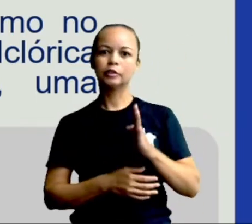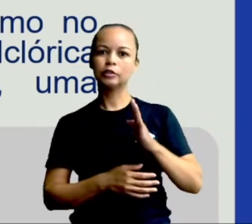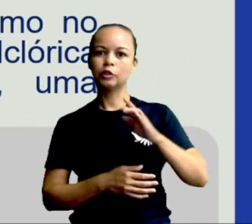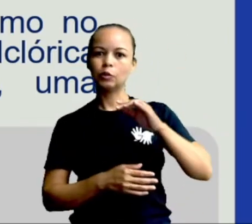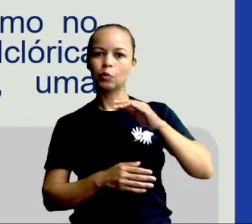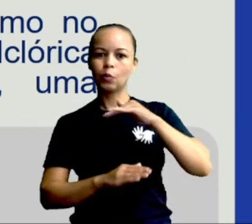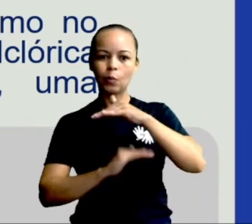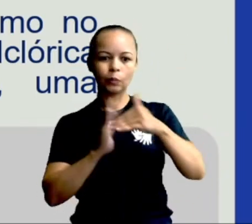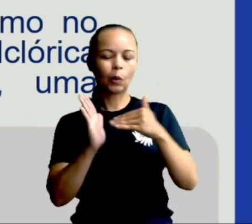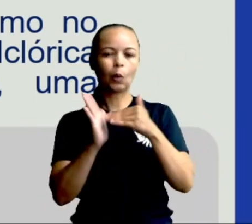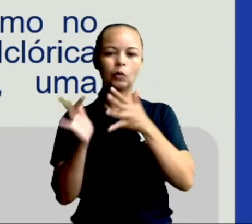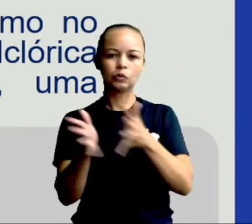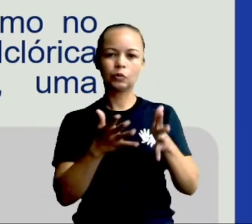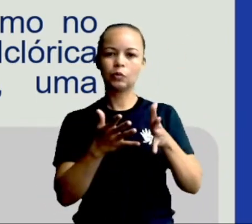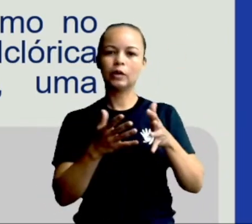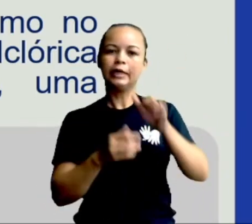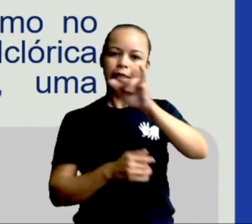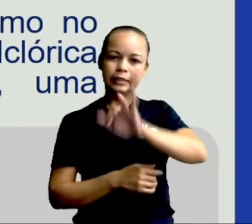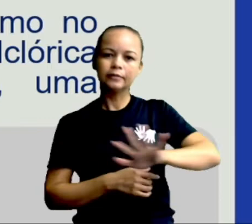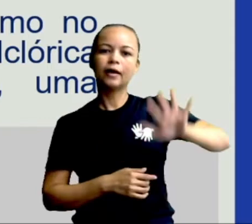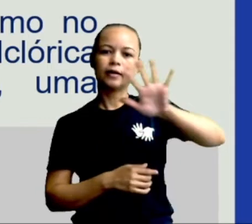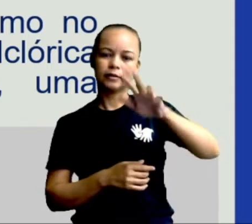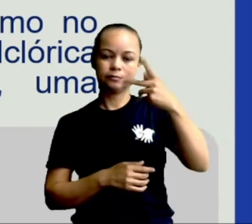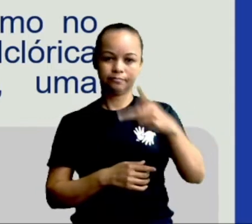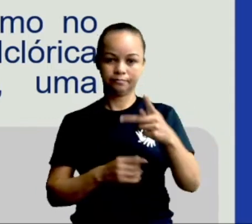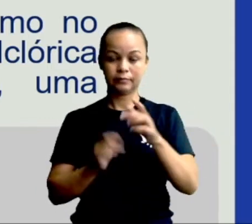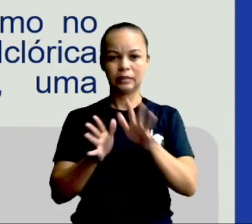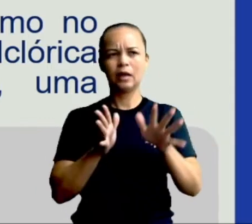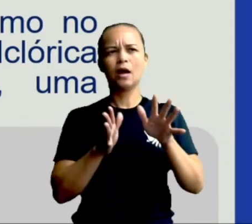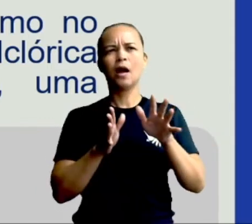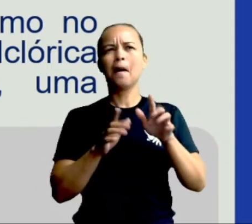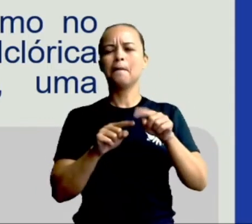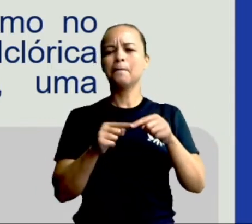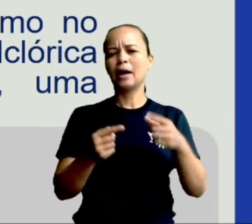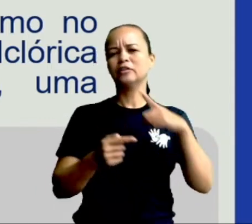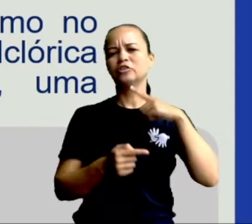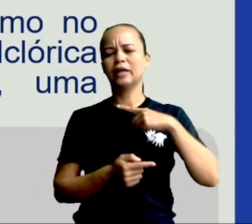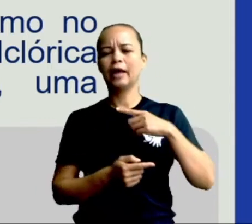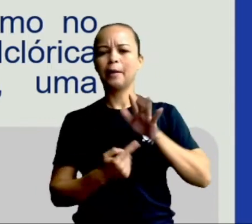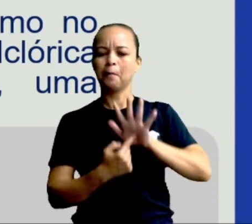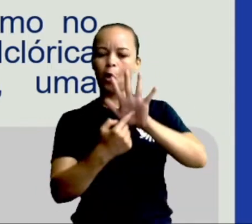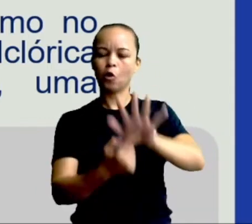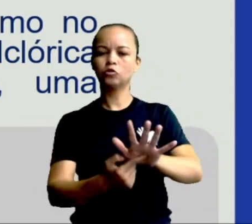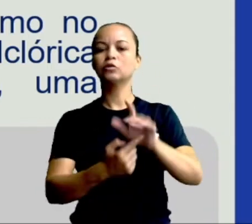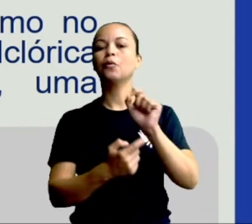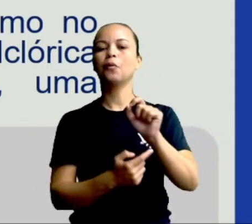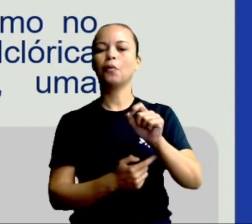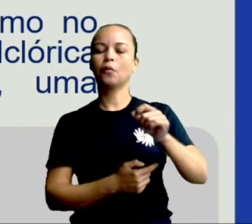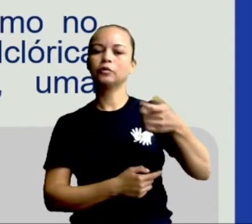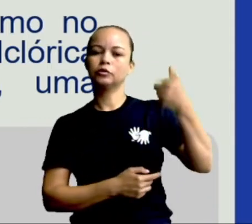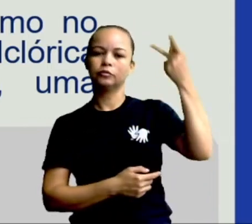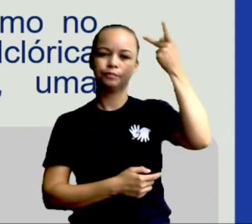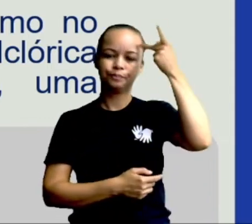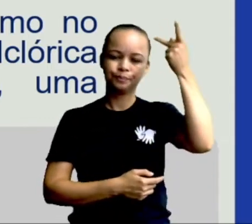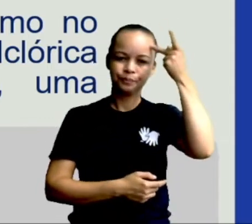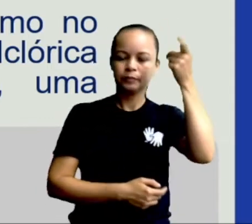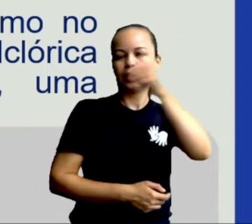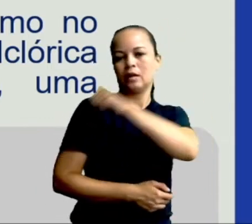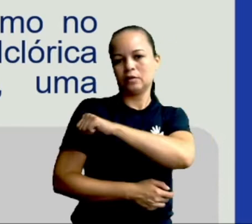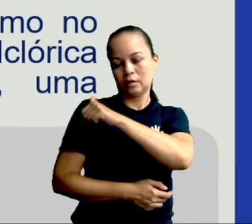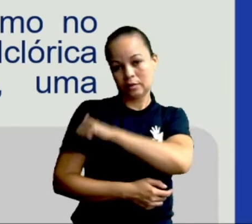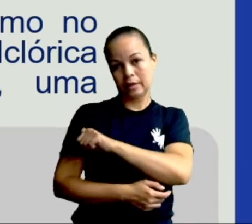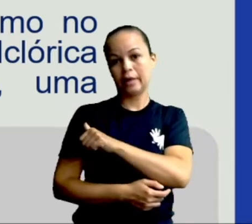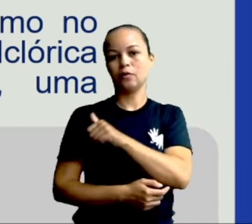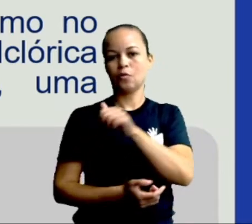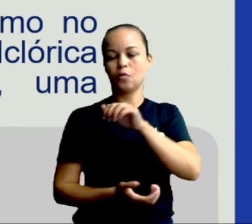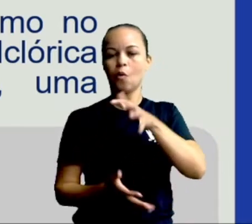e internacionalmente, né? Mas obviamente tem destaque em São Paulo, no Rio de Janeiro, com o carnaval, né? Mas aqui em